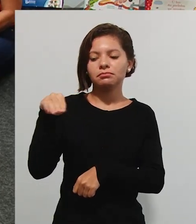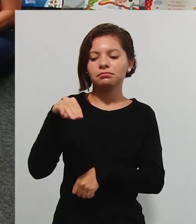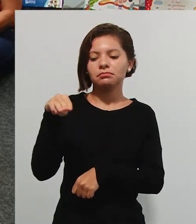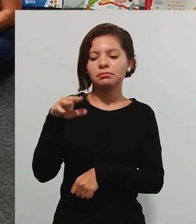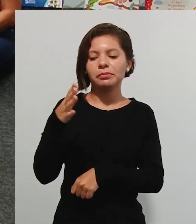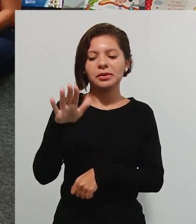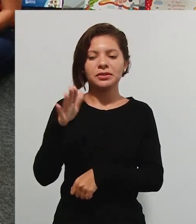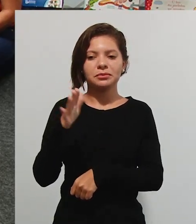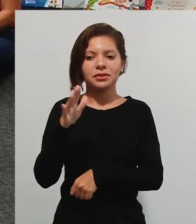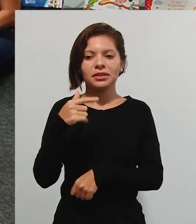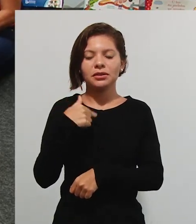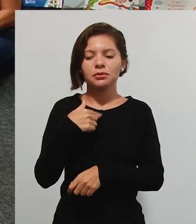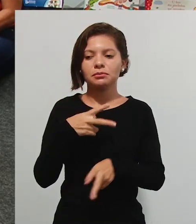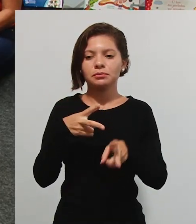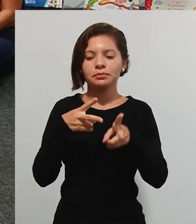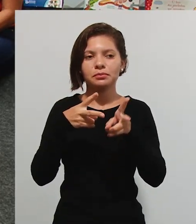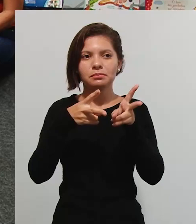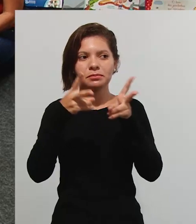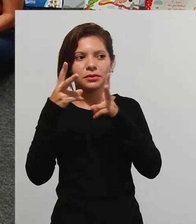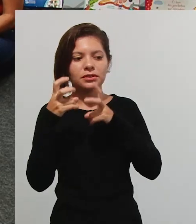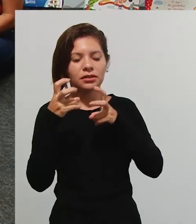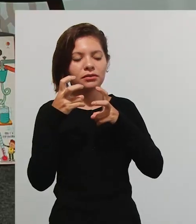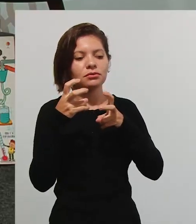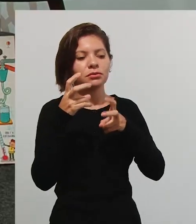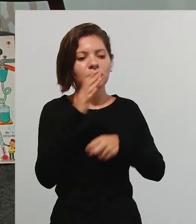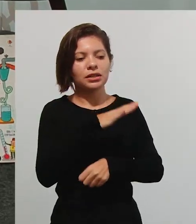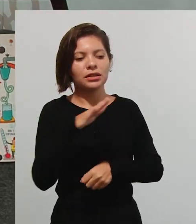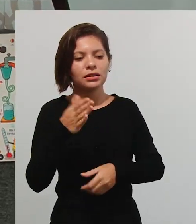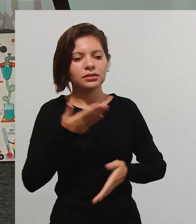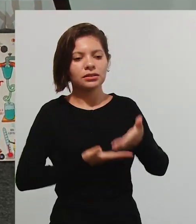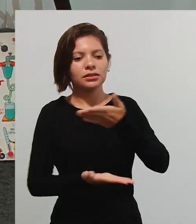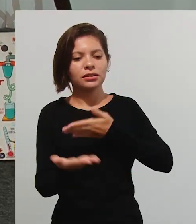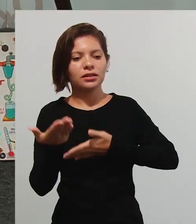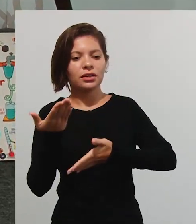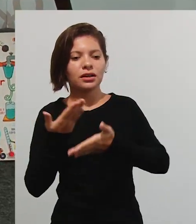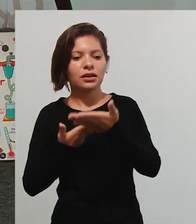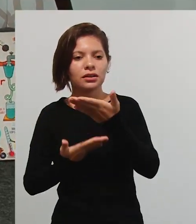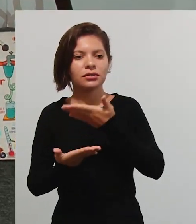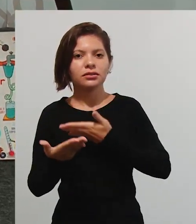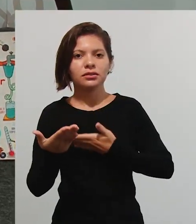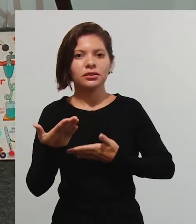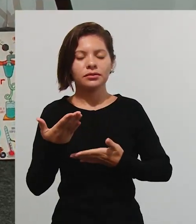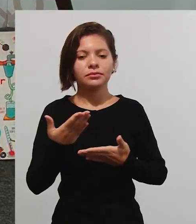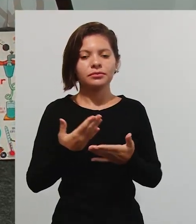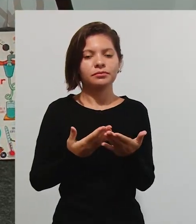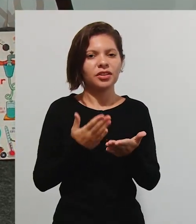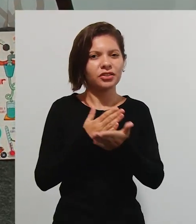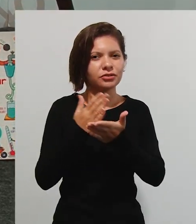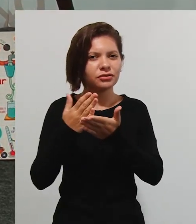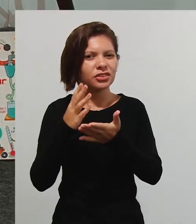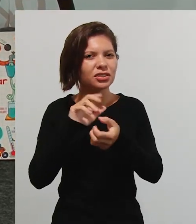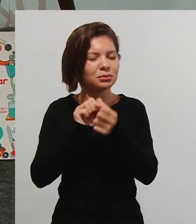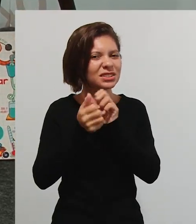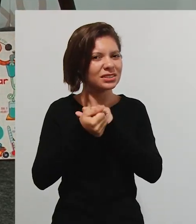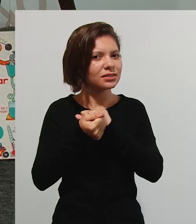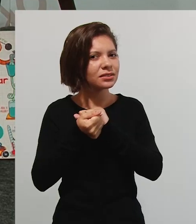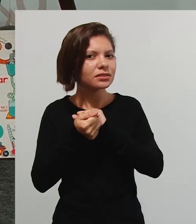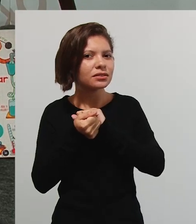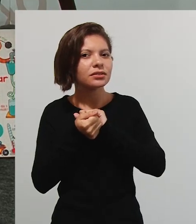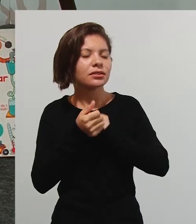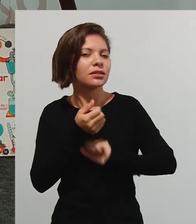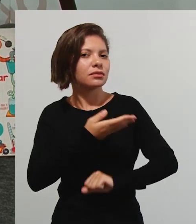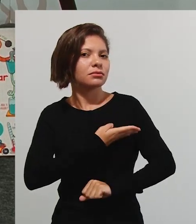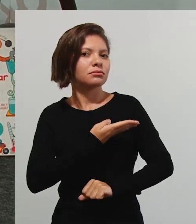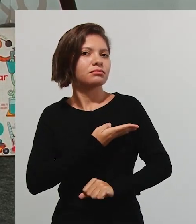eu começo a fazer minhas observações. Se a criança interage com a outra, se ela compartilha a massinha, se ela divide, né? Se